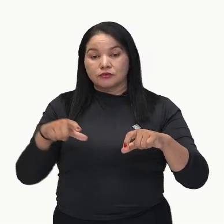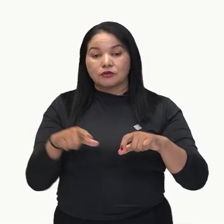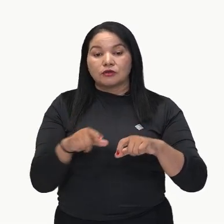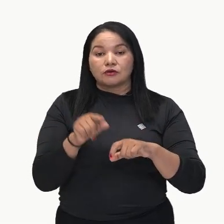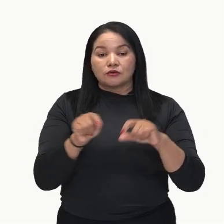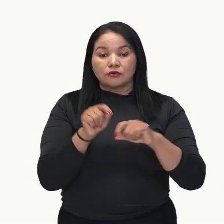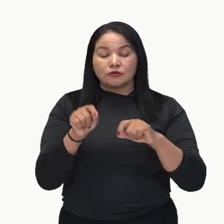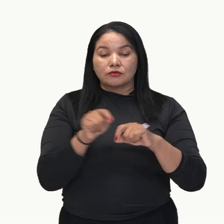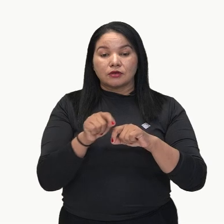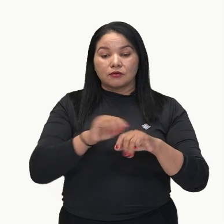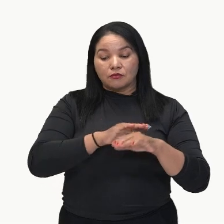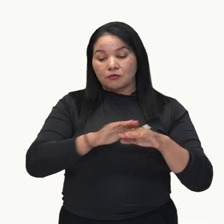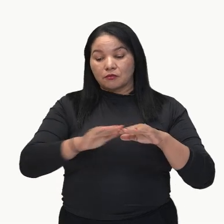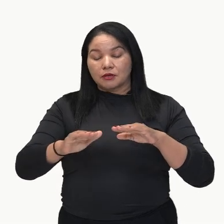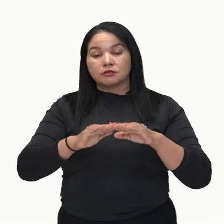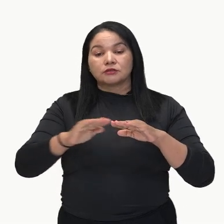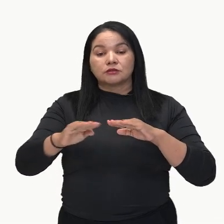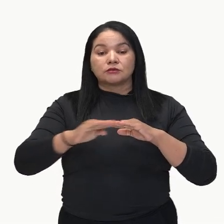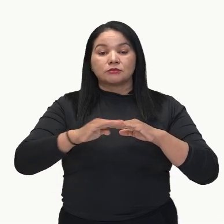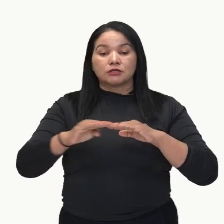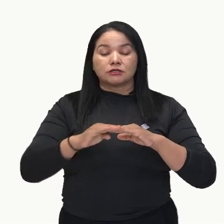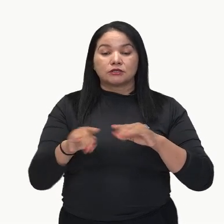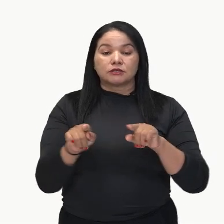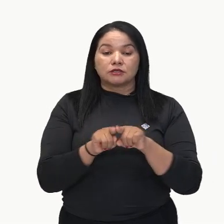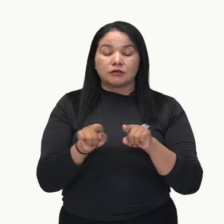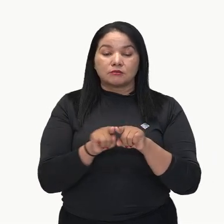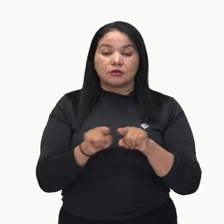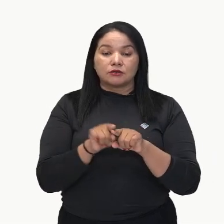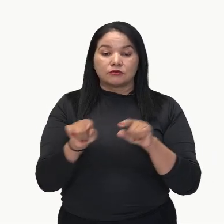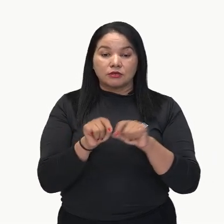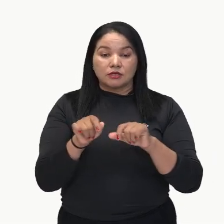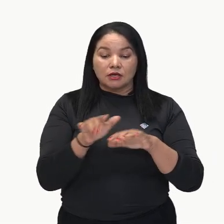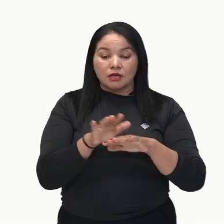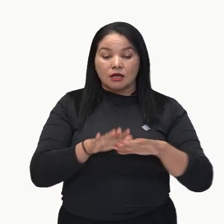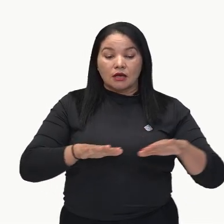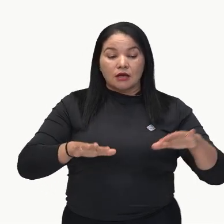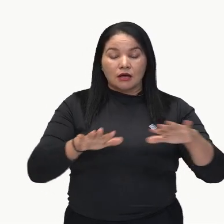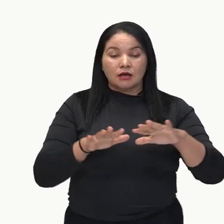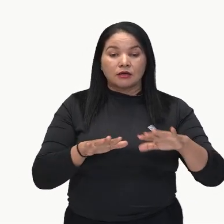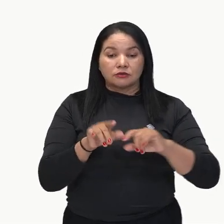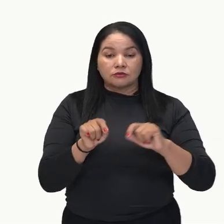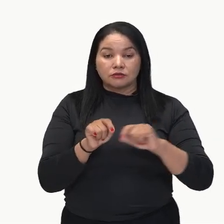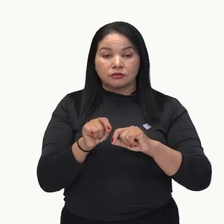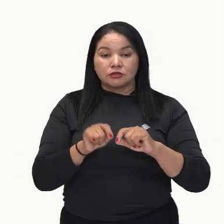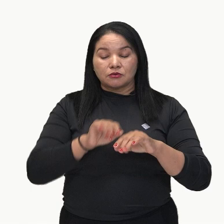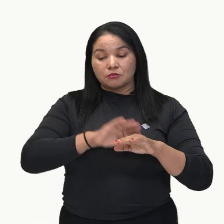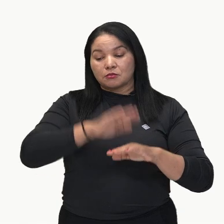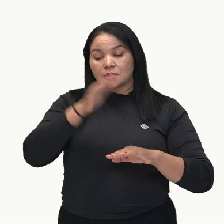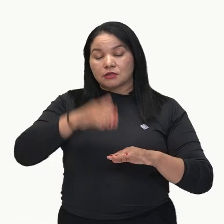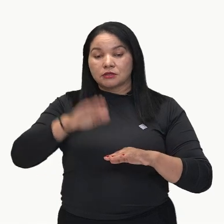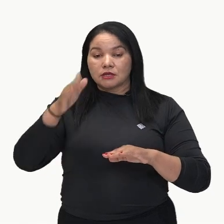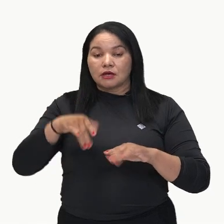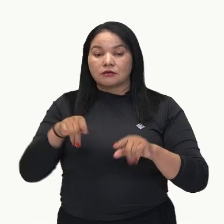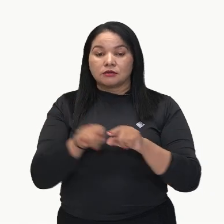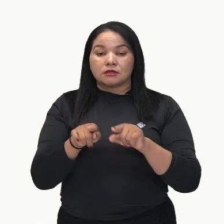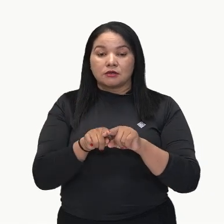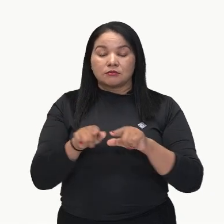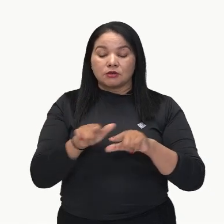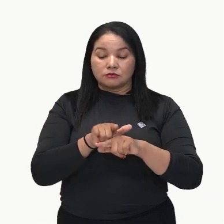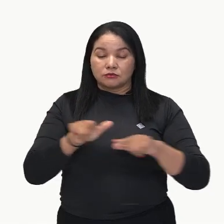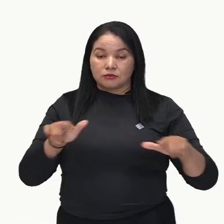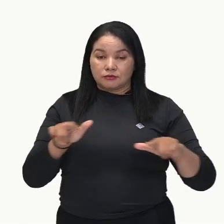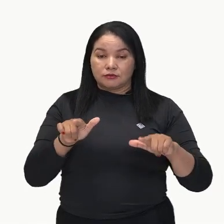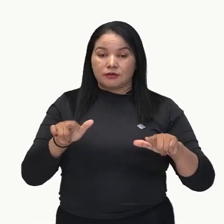de planície, tá? E as outras áreas vai estar ligado muito a áreas de planalto e também áreas